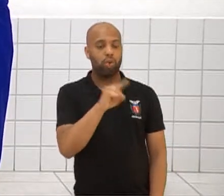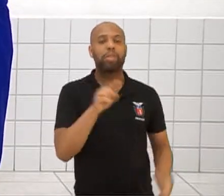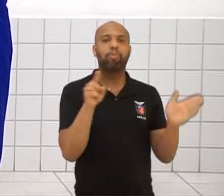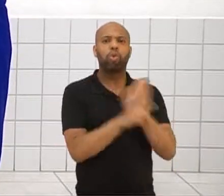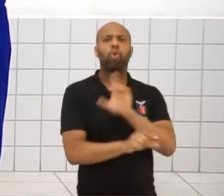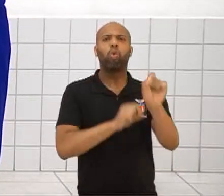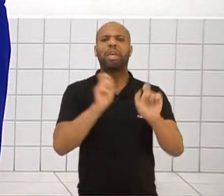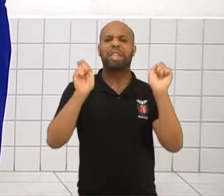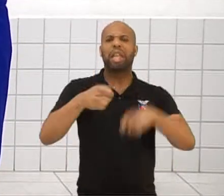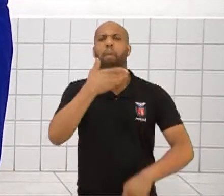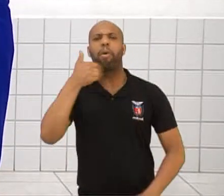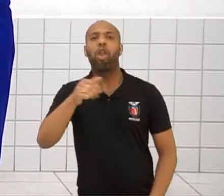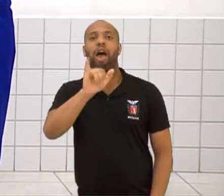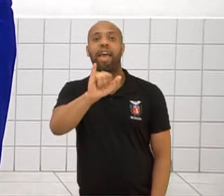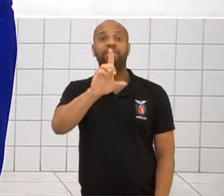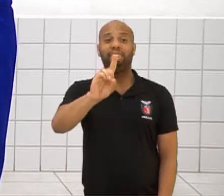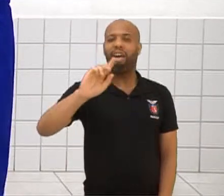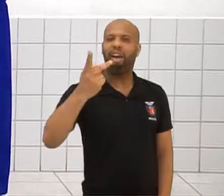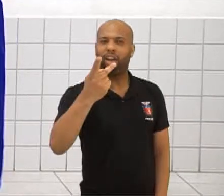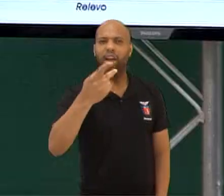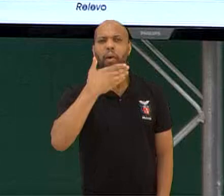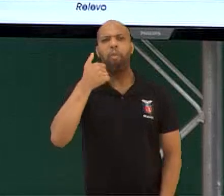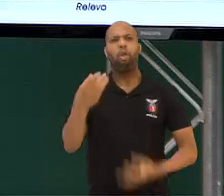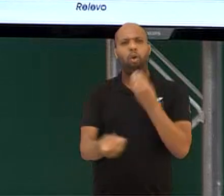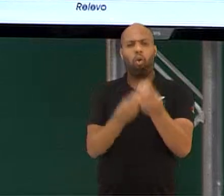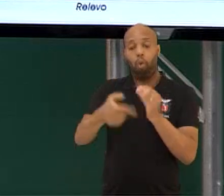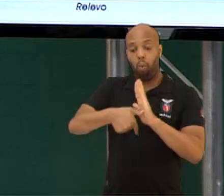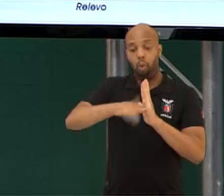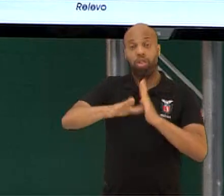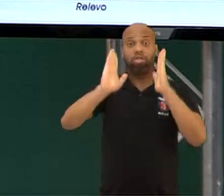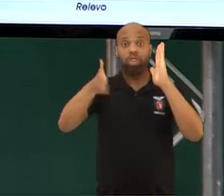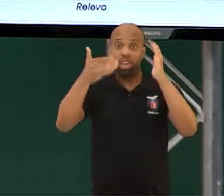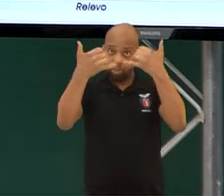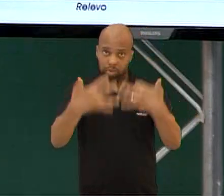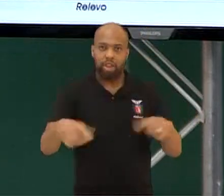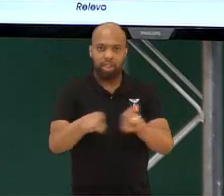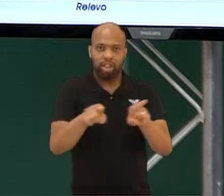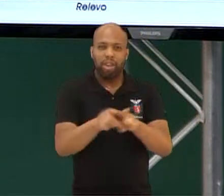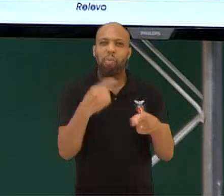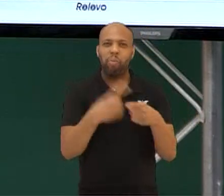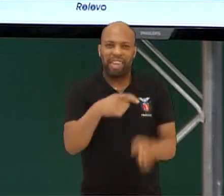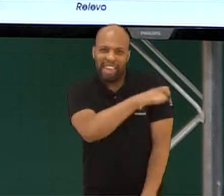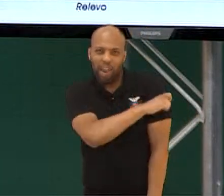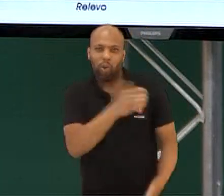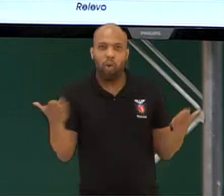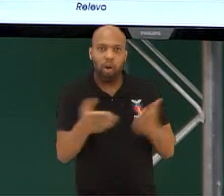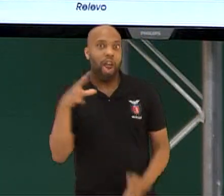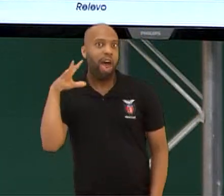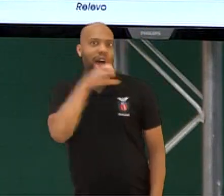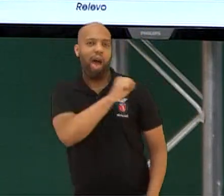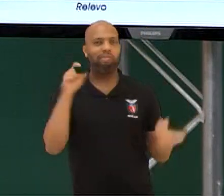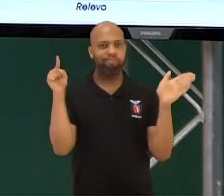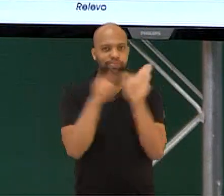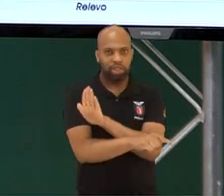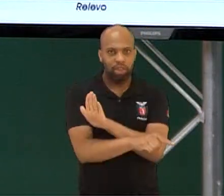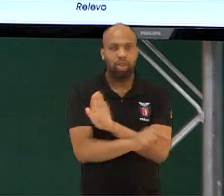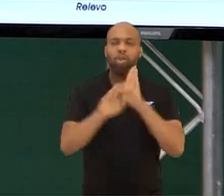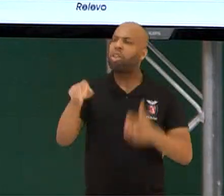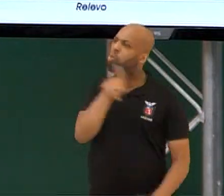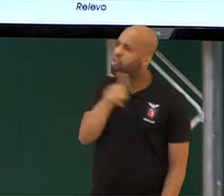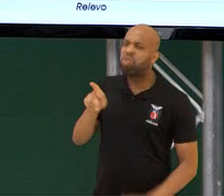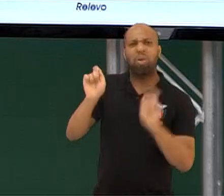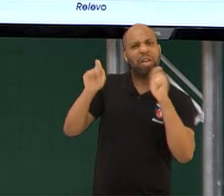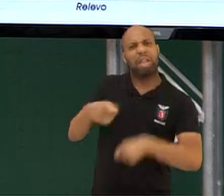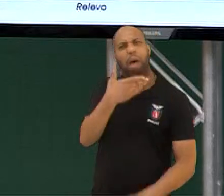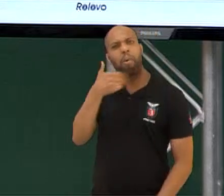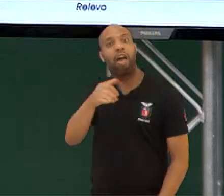feito para melhorar o IDH? Como a gente falou do IDH inicial, né, o Luiz já rapidamente ali pegou a informação, já nos mandou uma pergunta. Professora, o que poderia